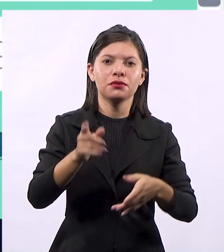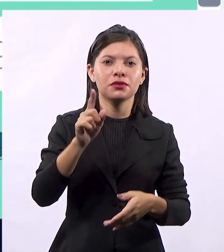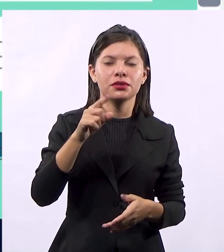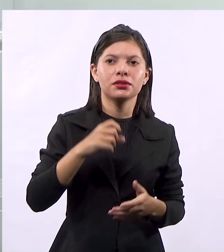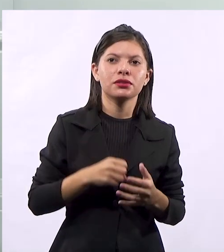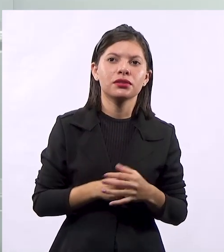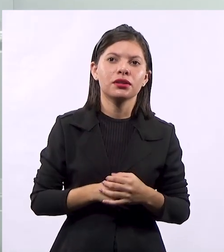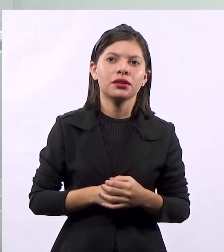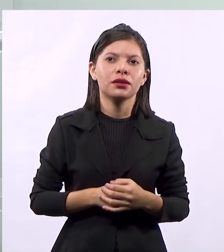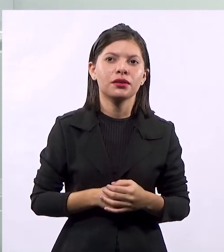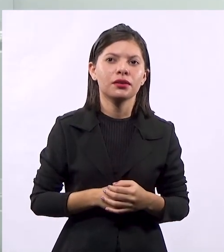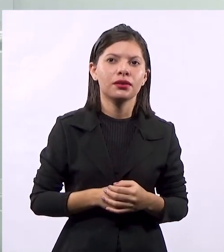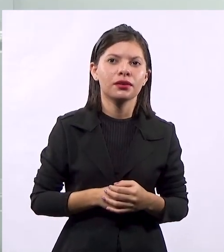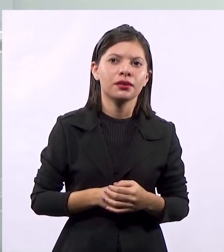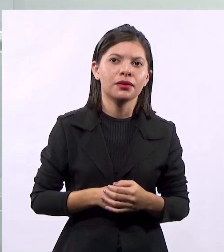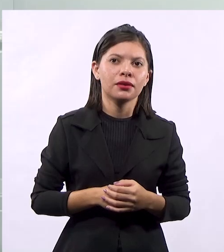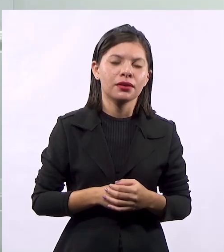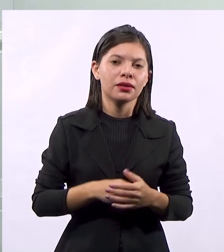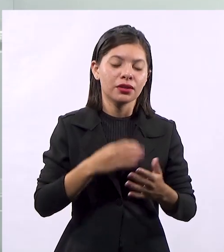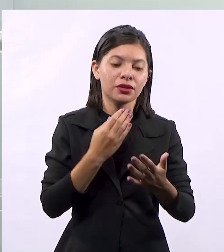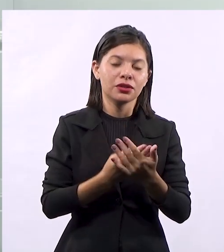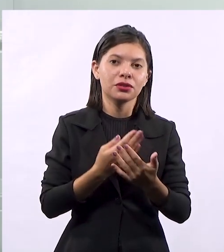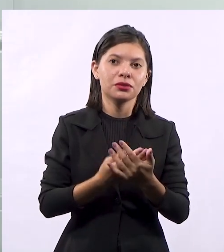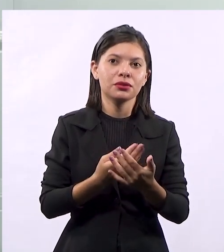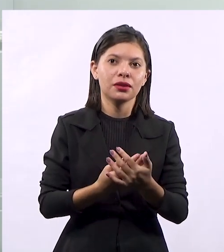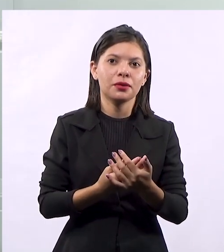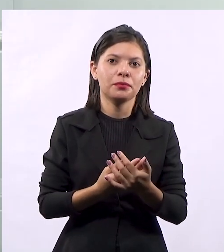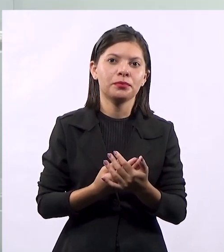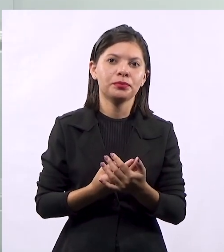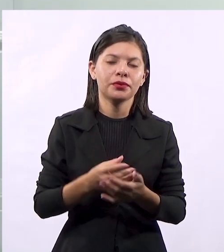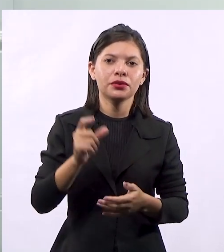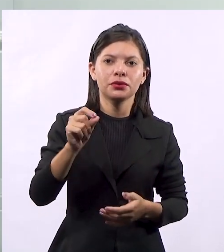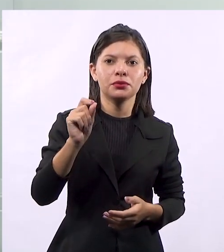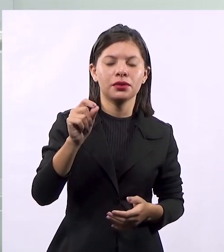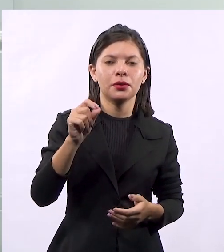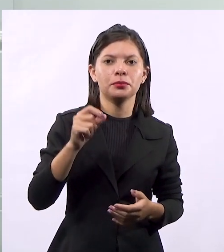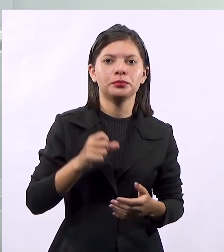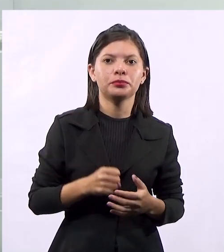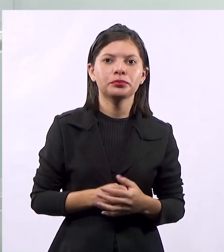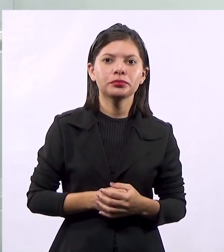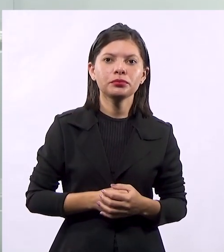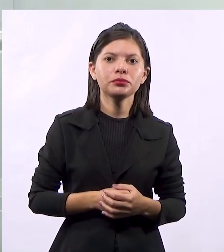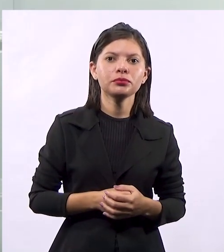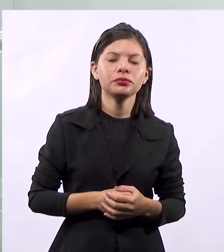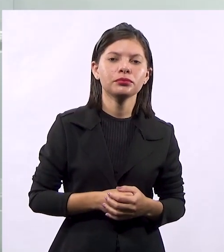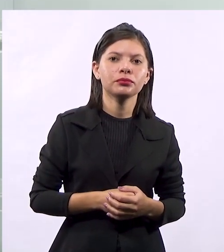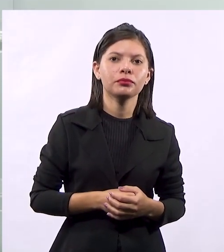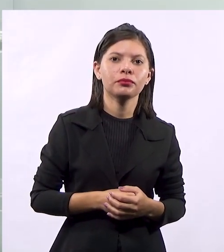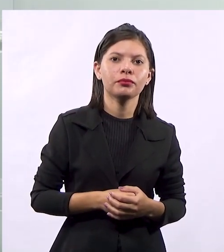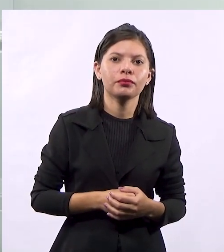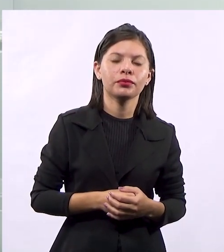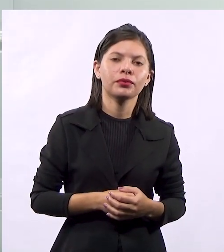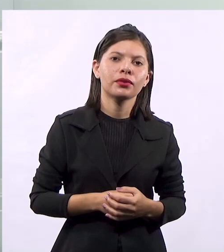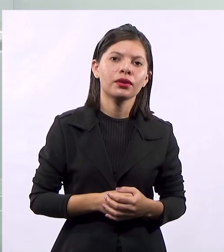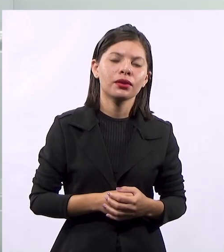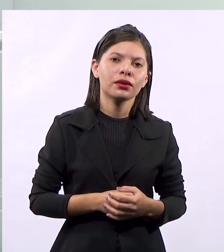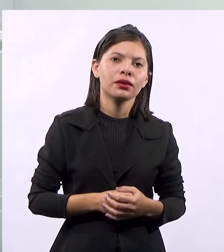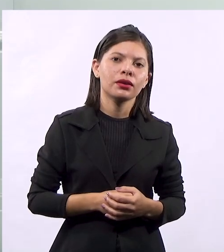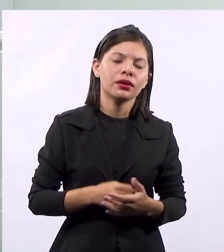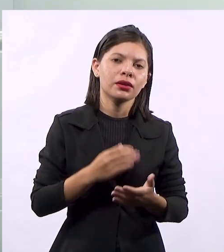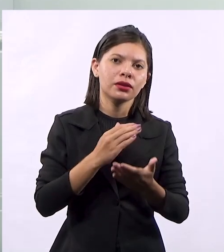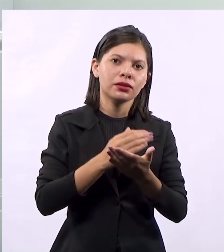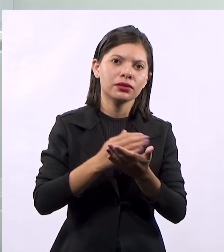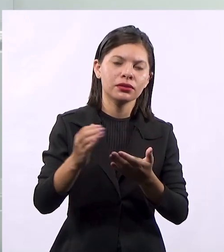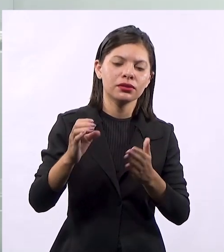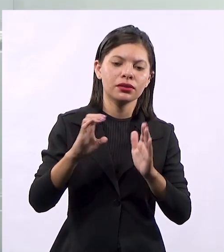o artigo que trata da educação. Ele vai tratar especificamente da educação. Então, o artigo 205 da Constituição Federal